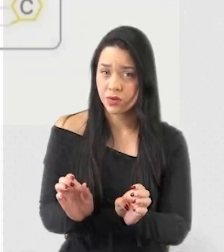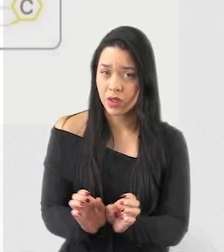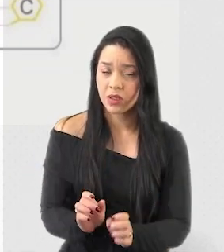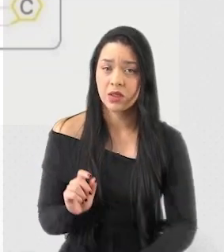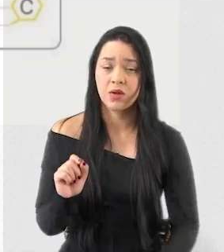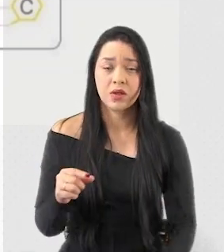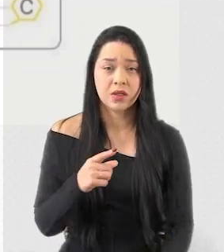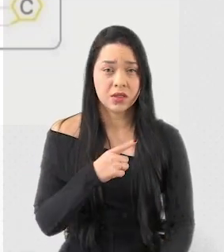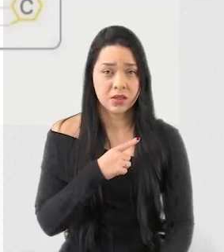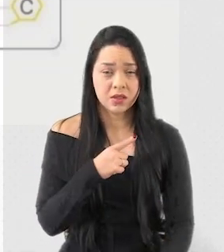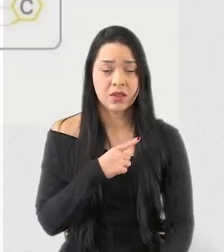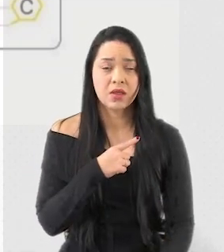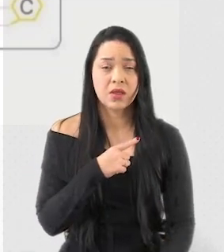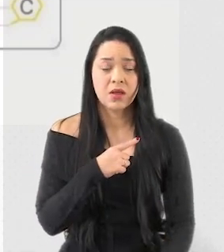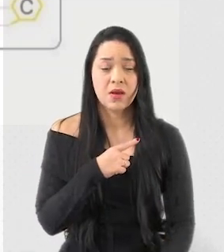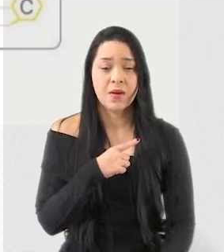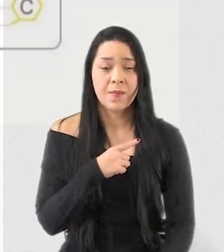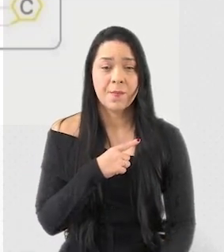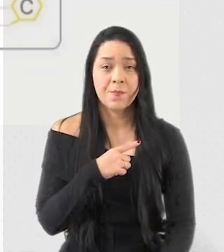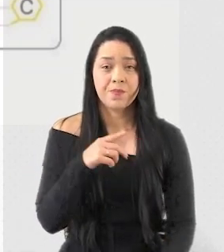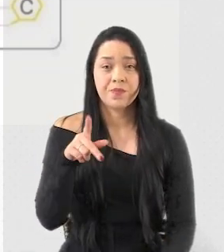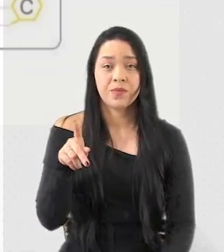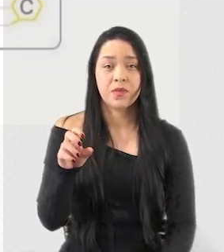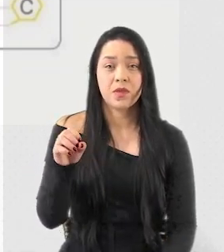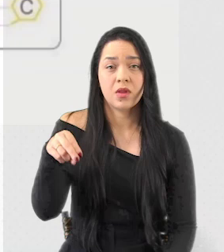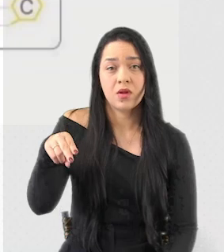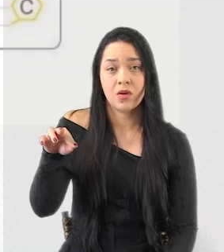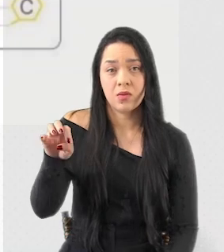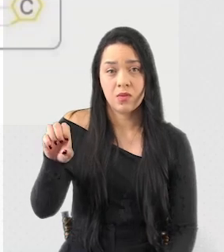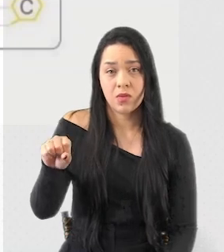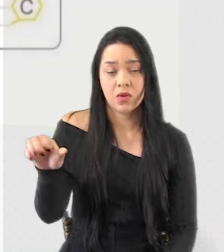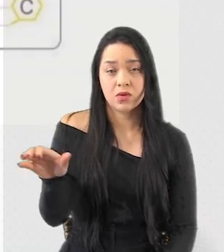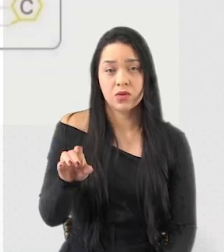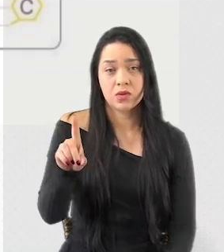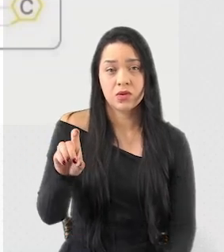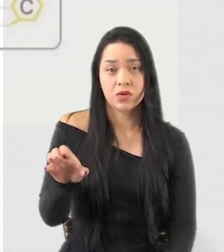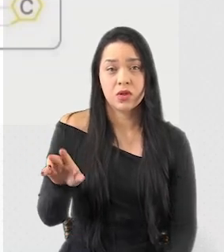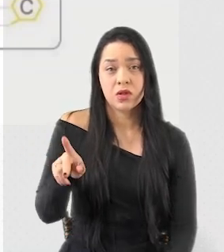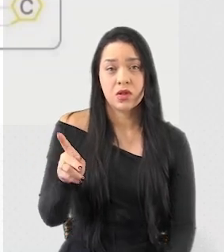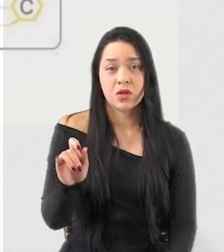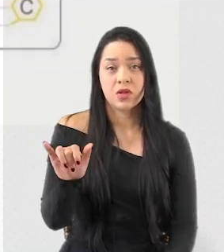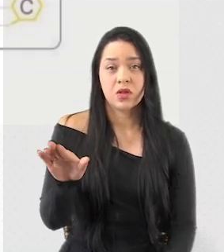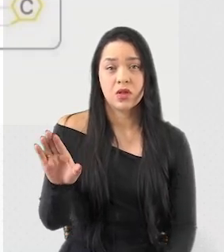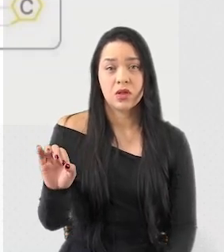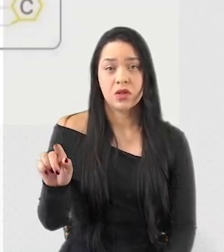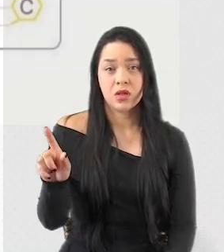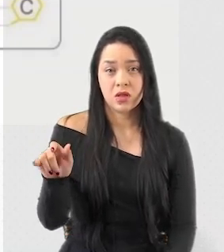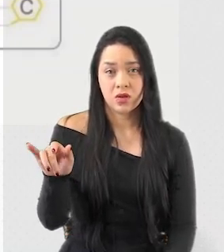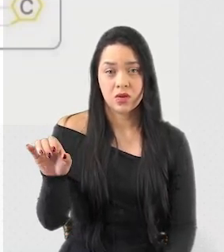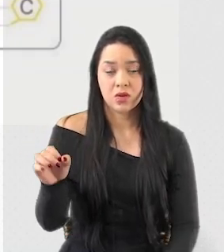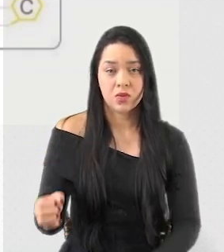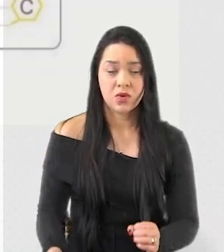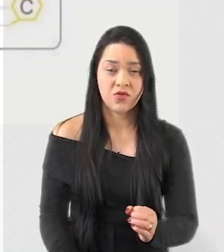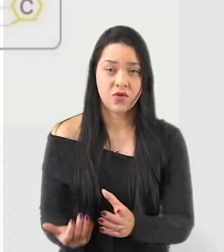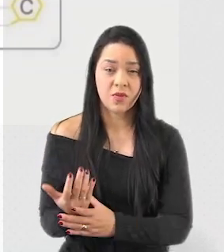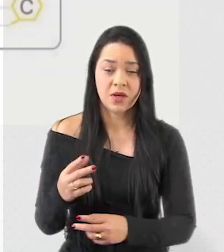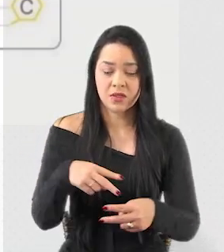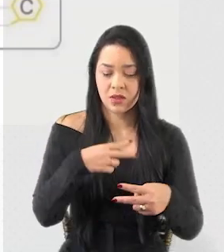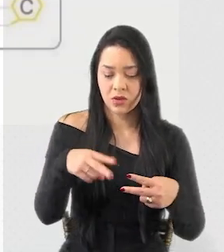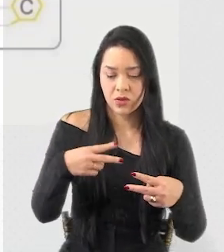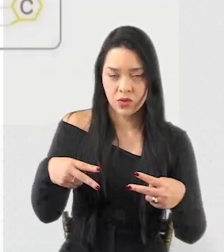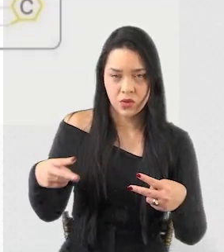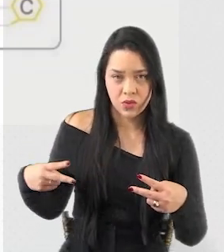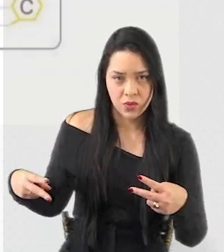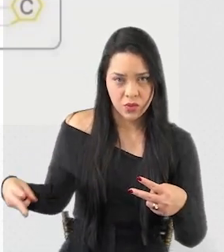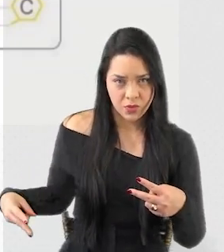partir de pontes de hidrogênio, né, que é o que une essas duas cadeias para formar essa dupla hélice ali,